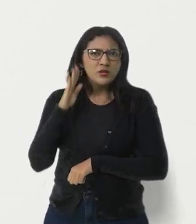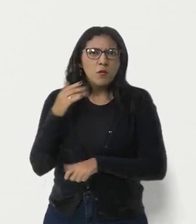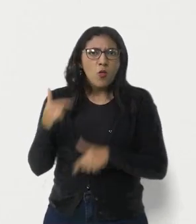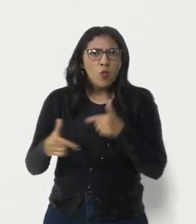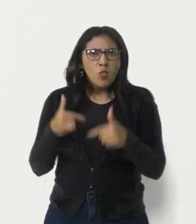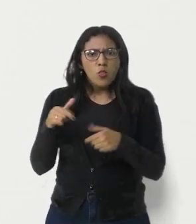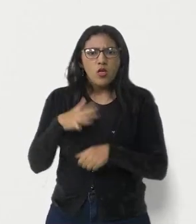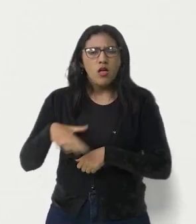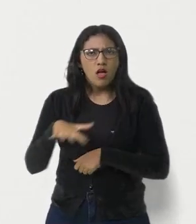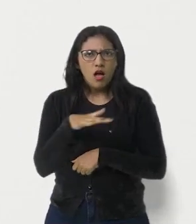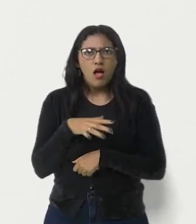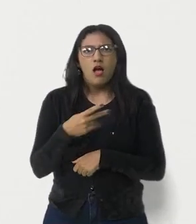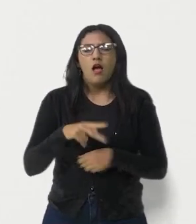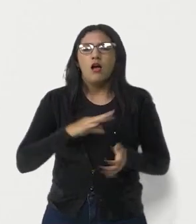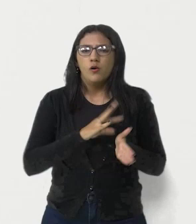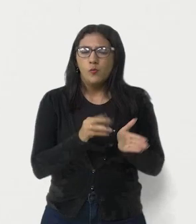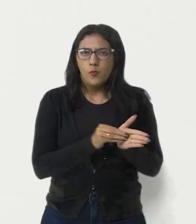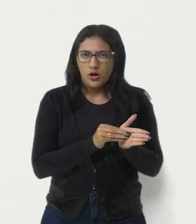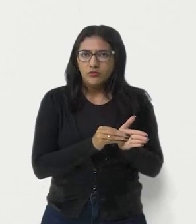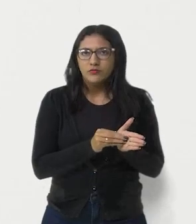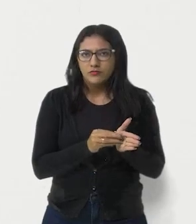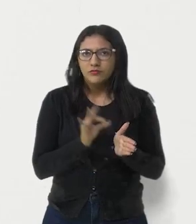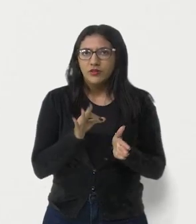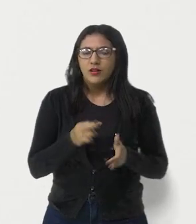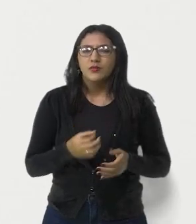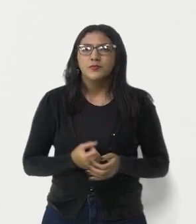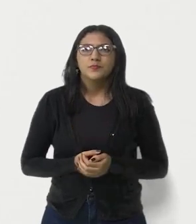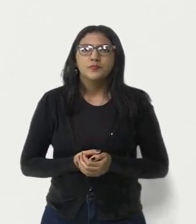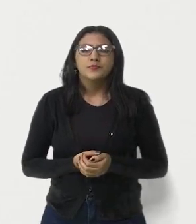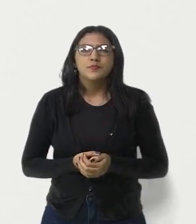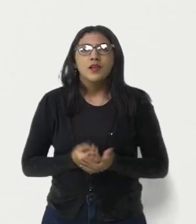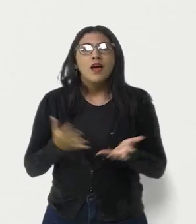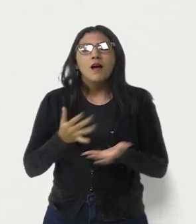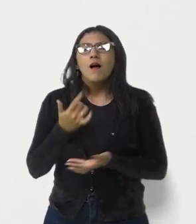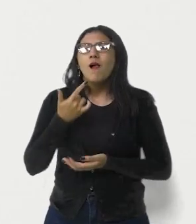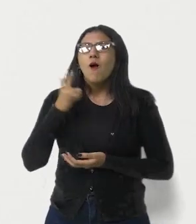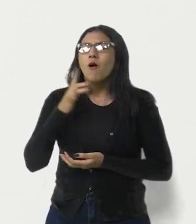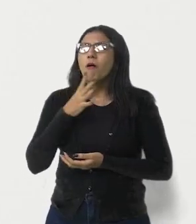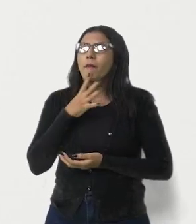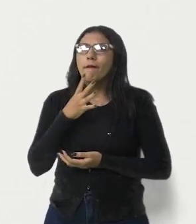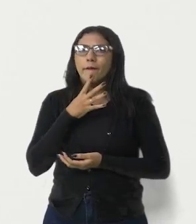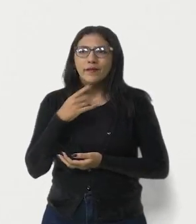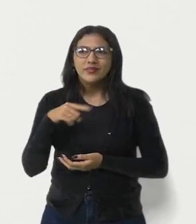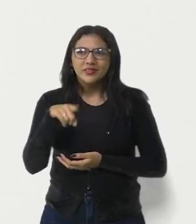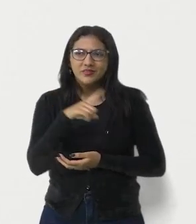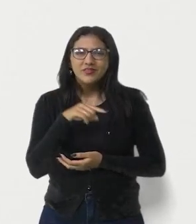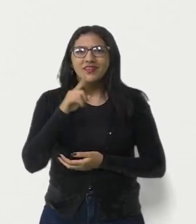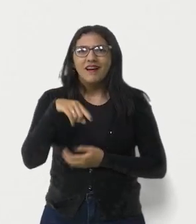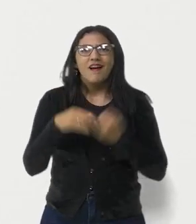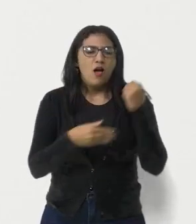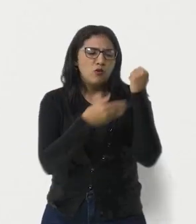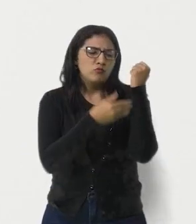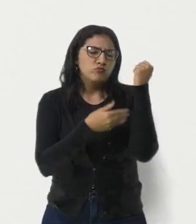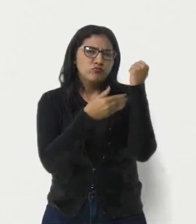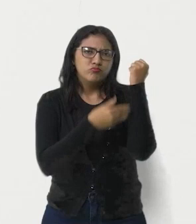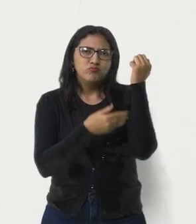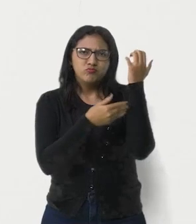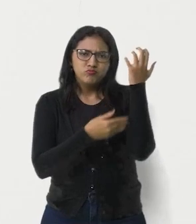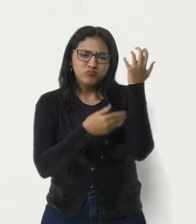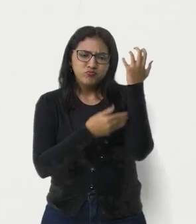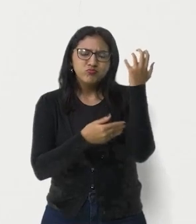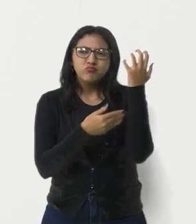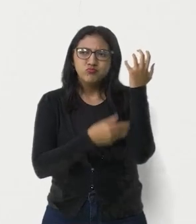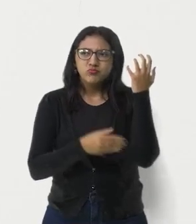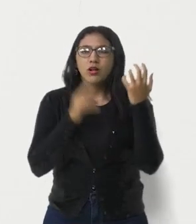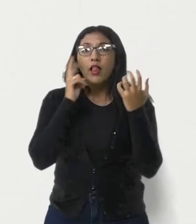gente tem aqui na Amazônia. Certo? Agora uma mais conhecida de vocês, os seringueiros,